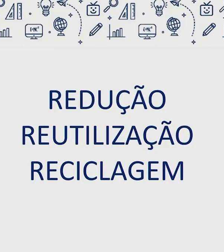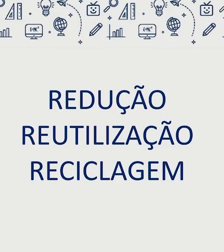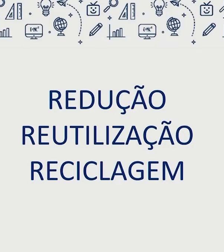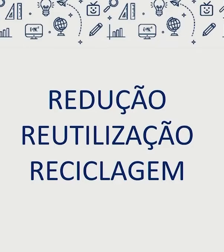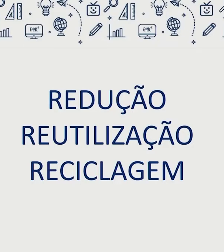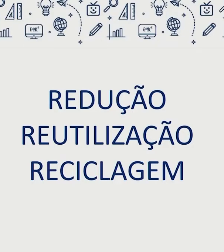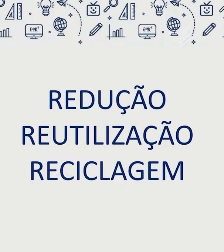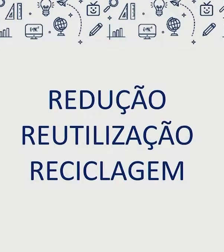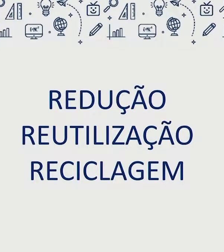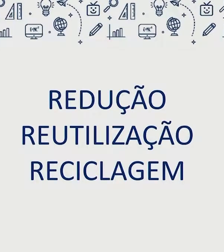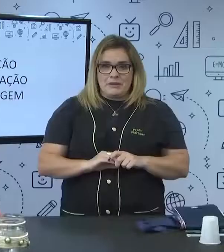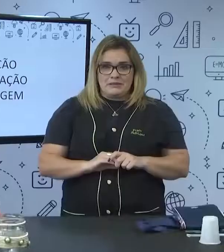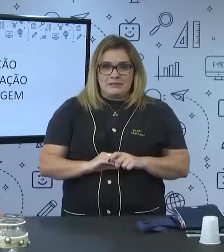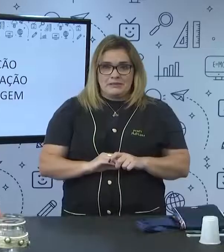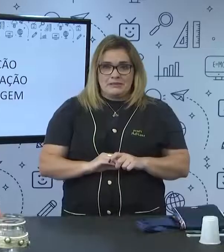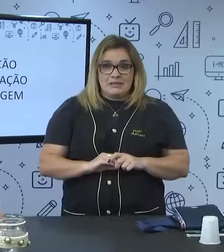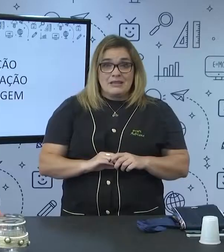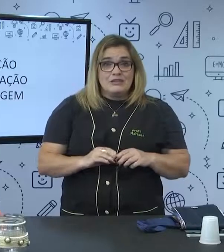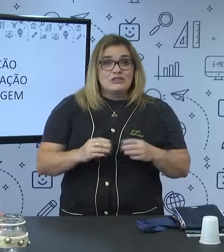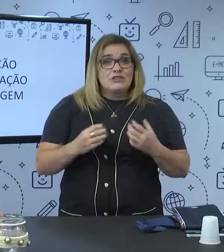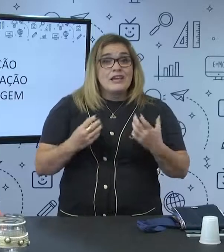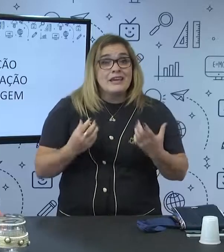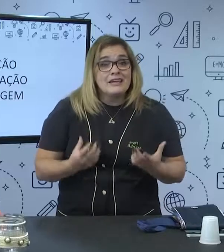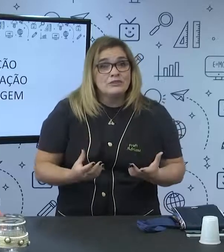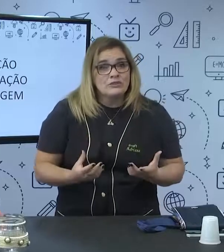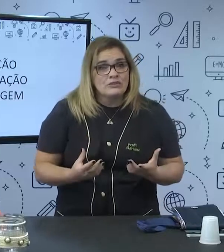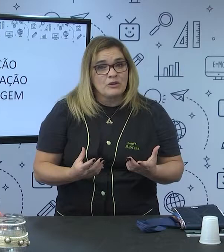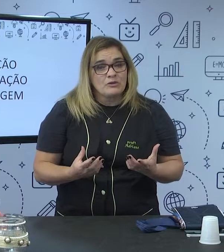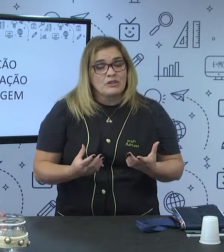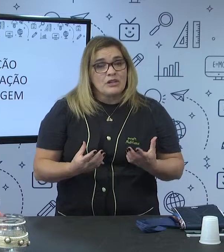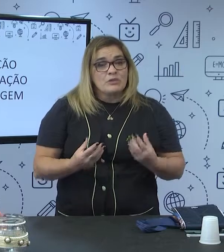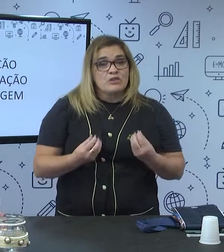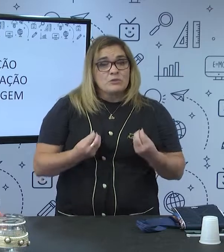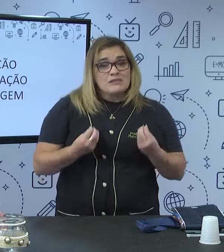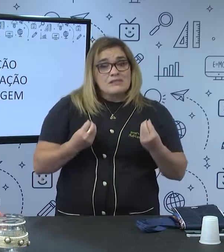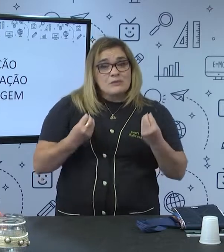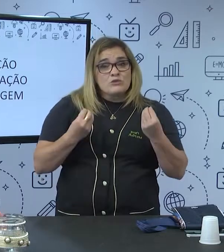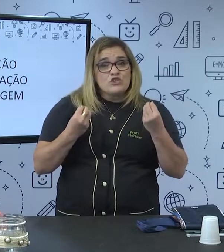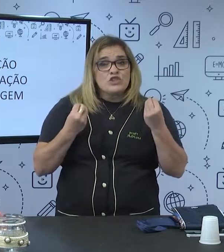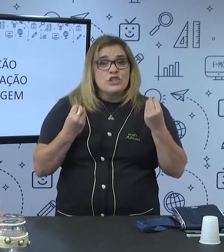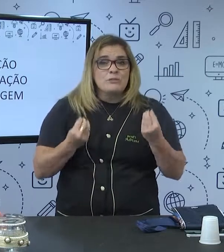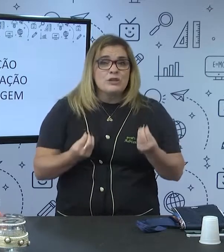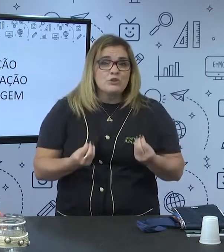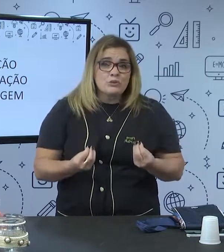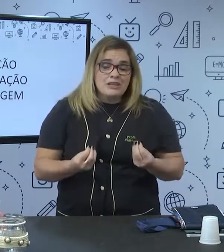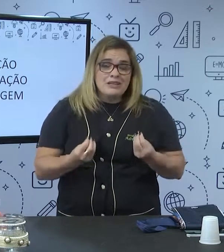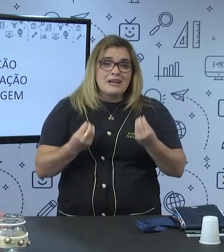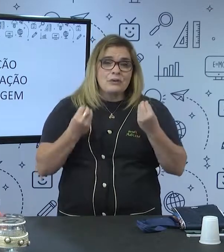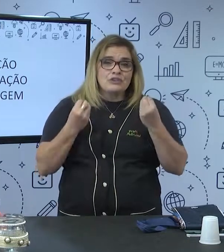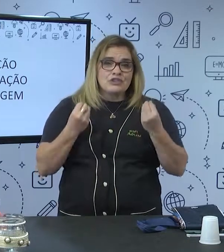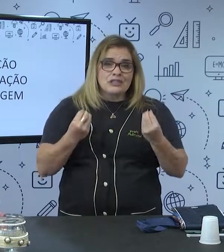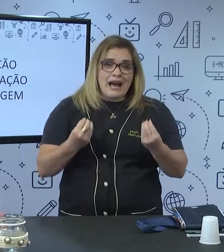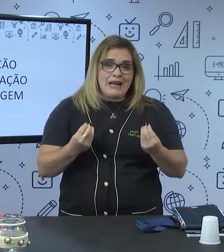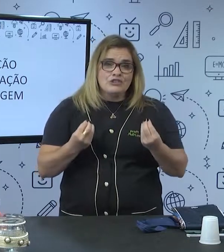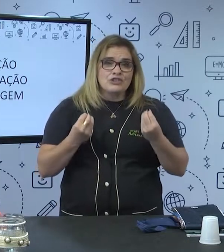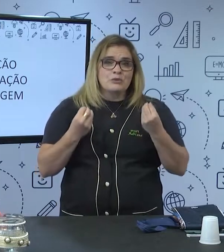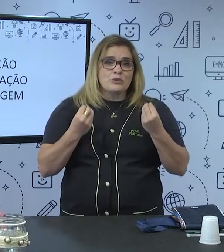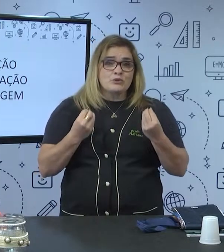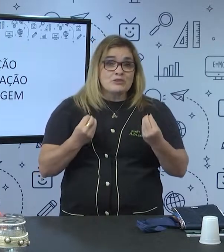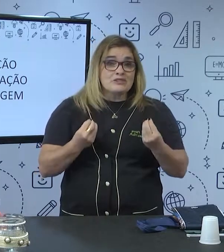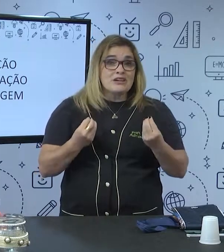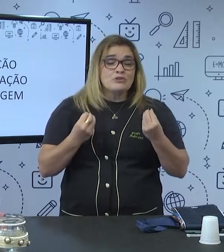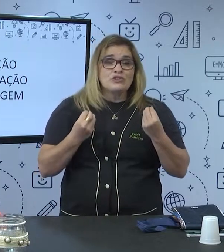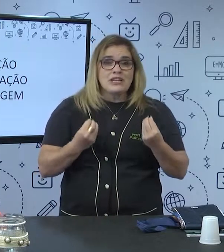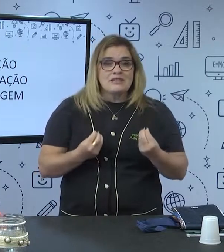isso muito rapidamente. Redução. Nós precisamos diminuir a quantidade